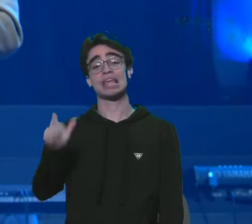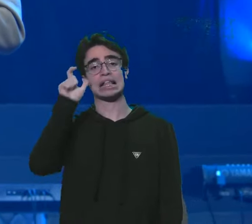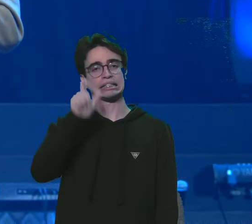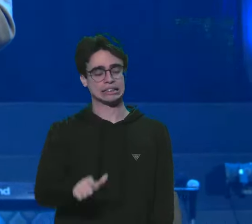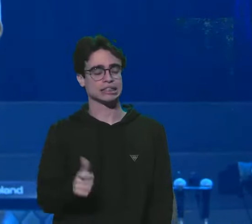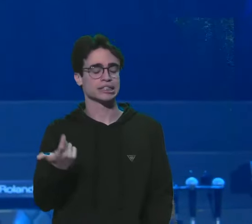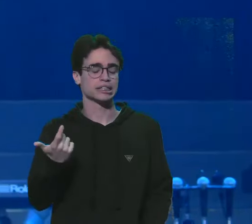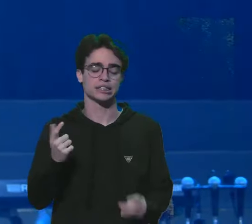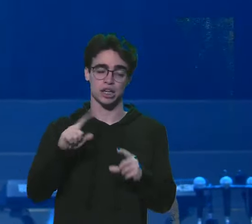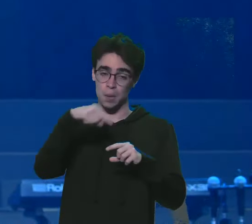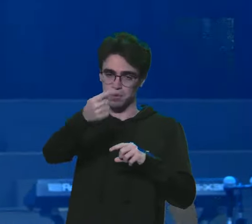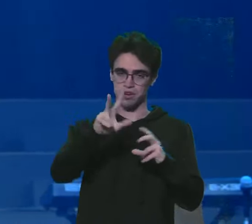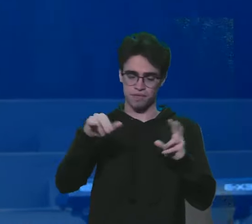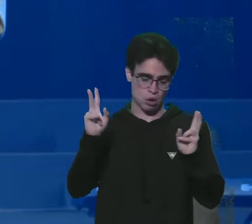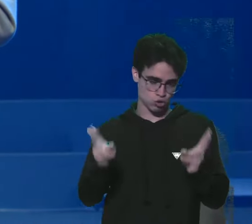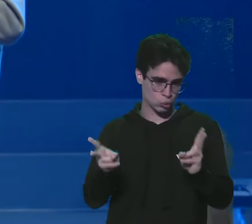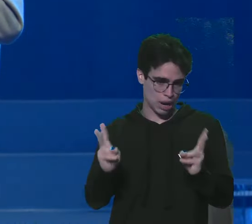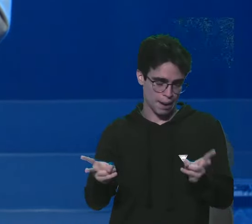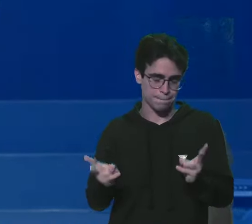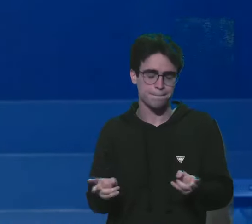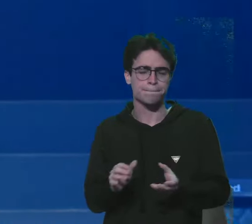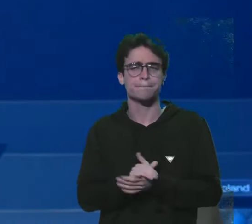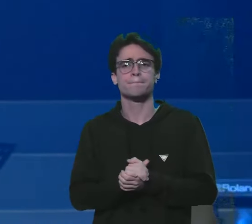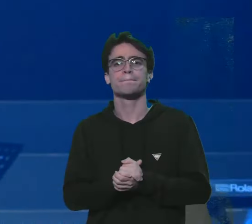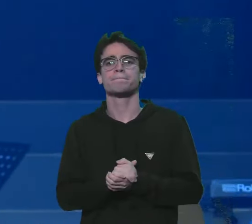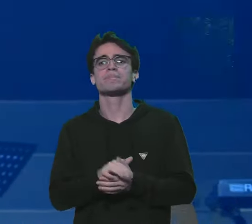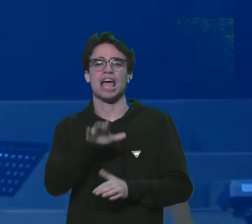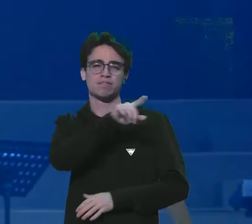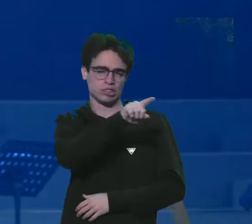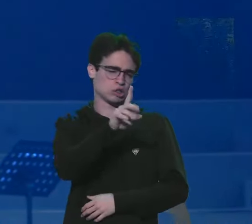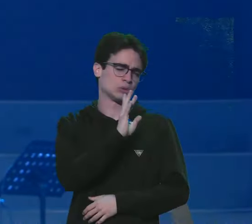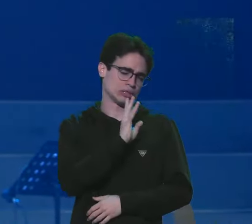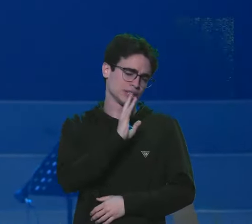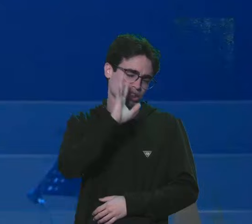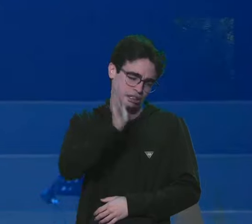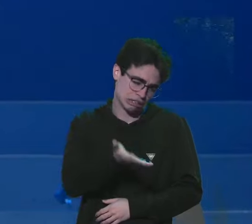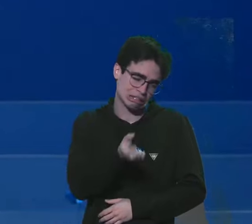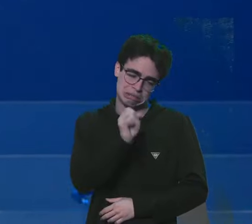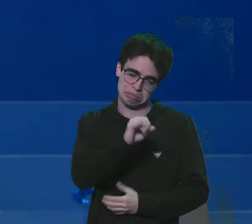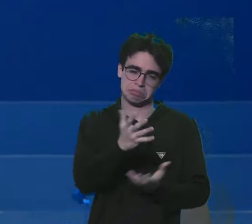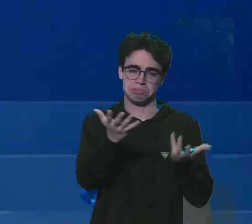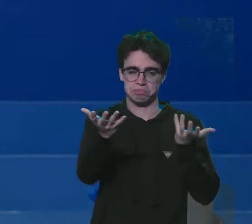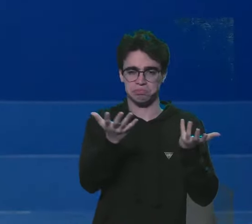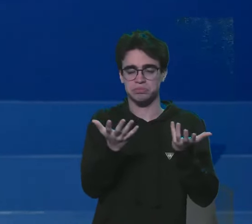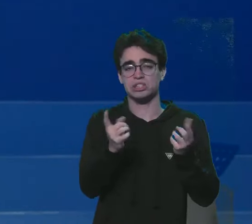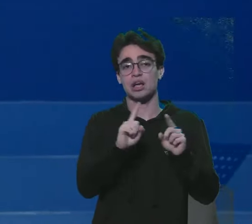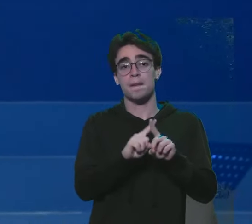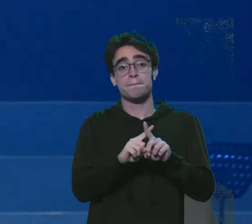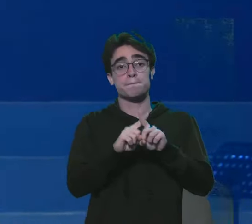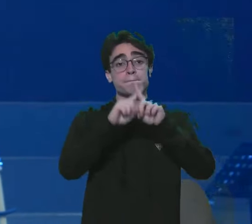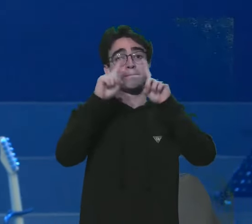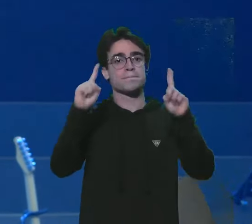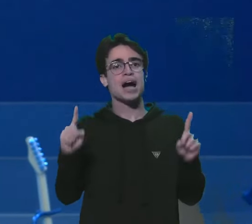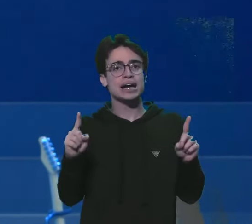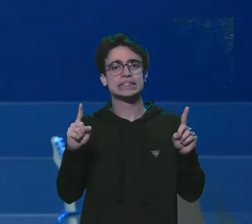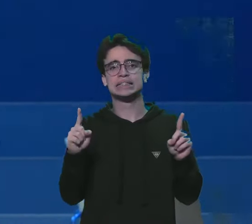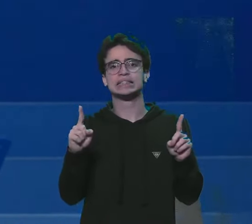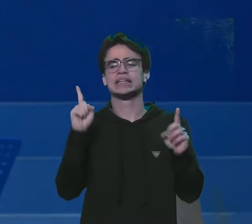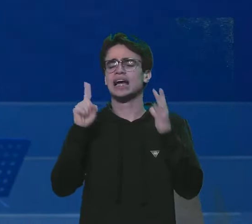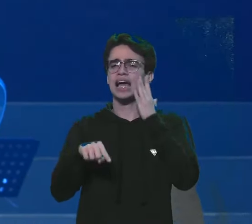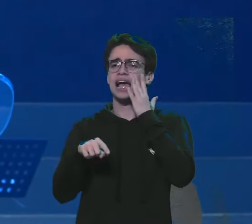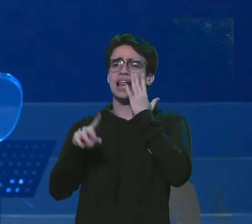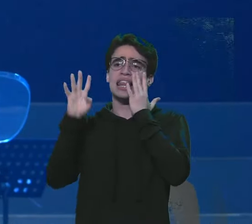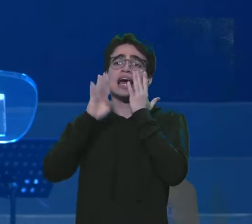vai continuar a história, talvez você já conheça ela, mas é interessante